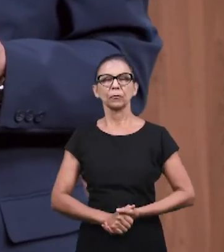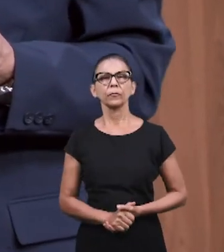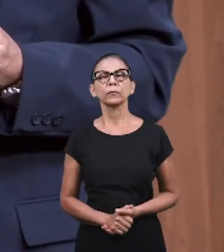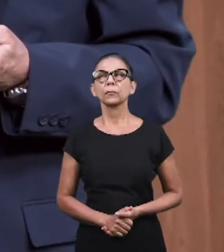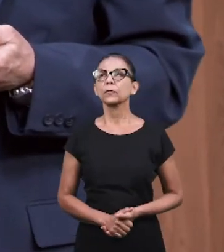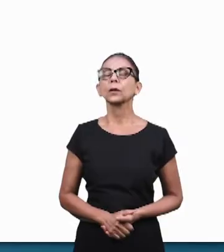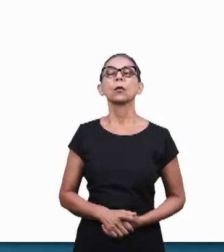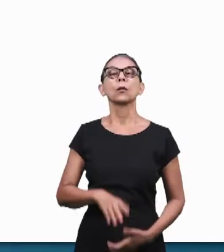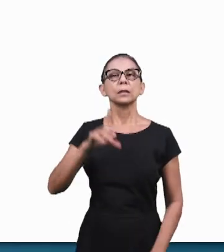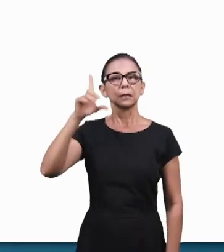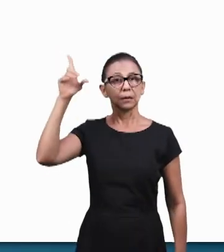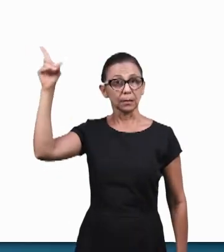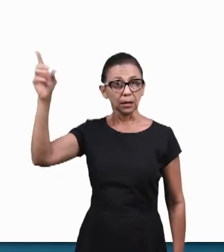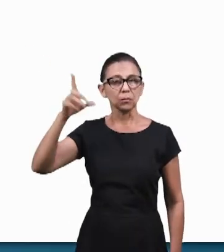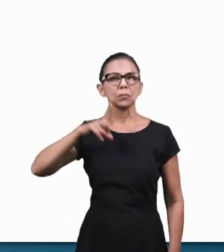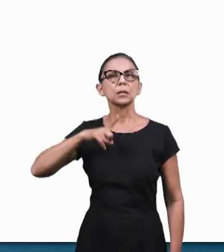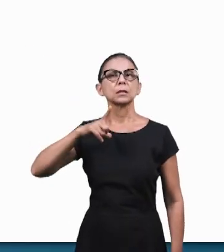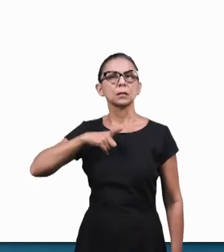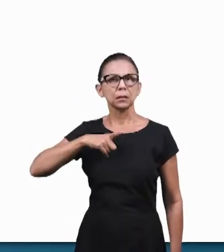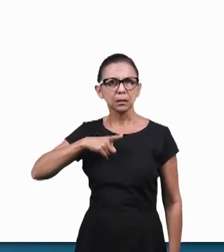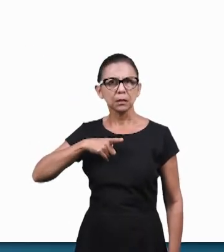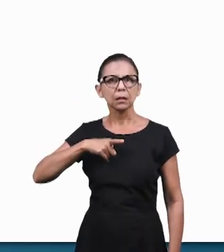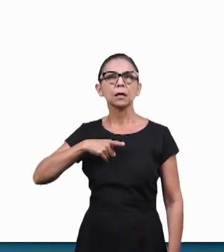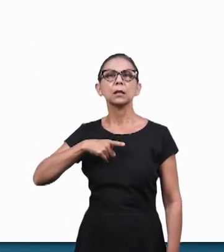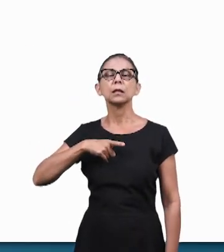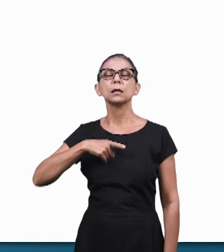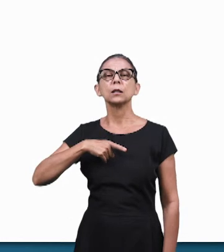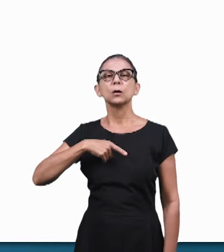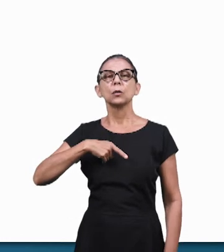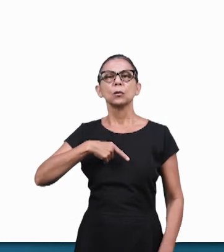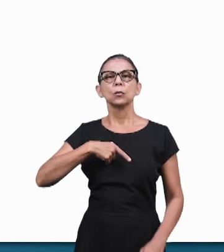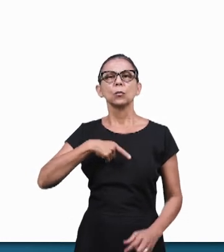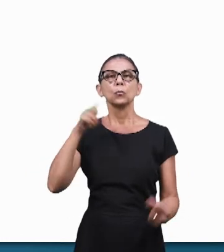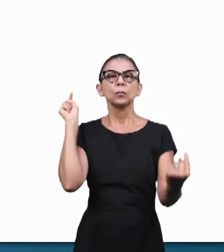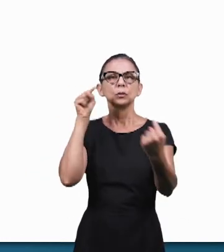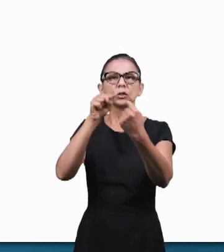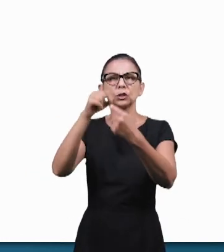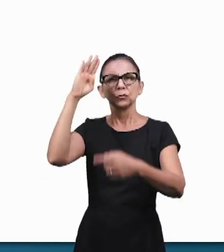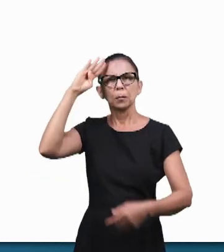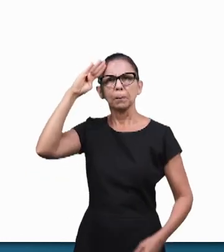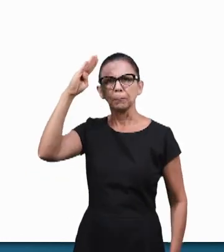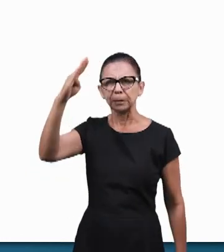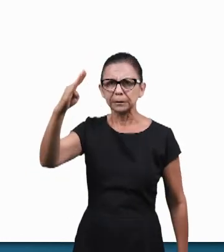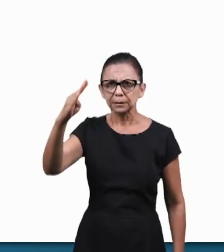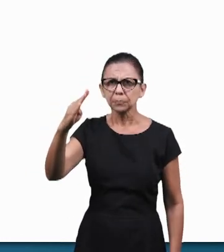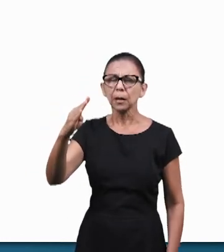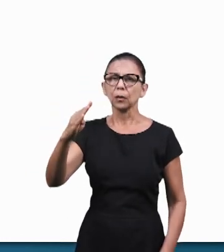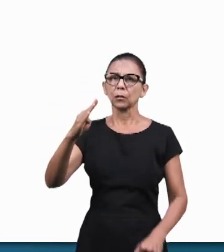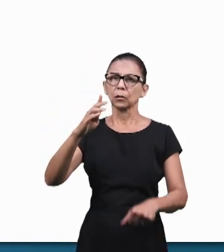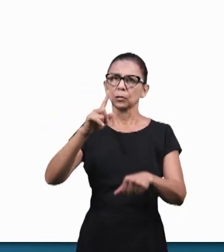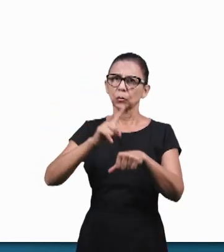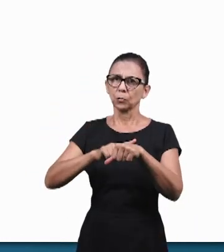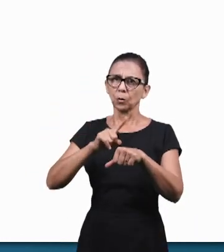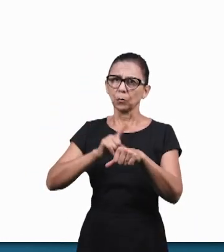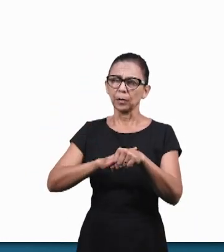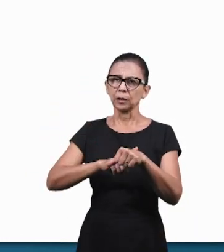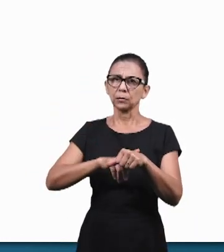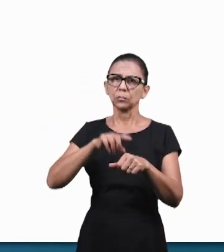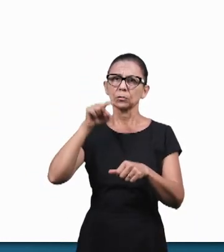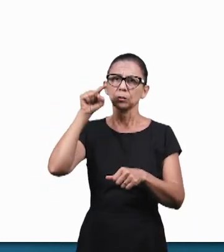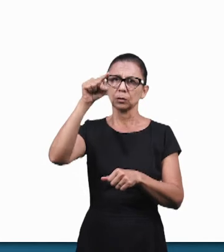Deus tem um propósito principal a partir do momento em que você foi eleito. É uma afirmação. Vamos então à